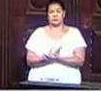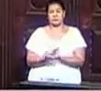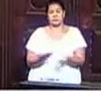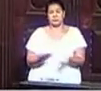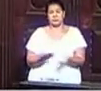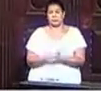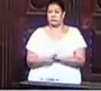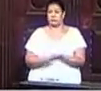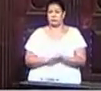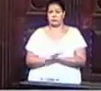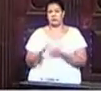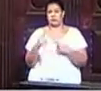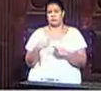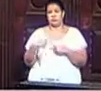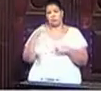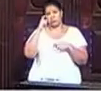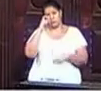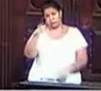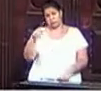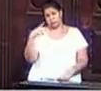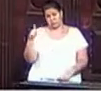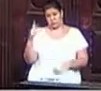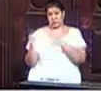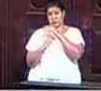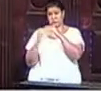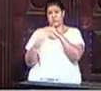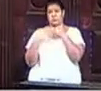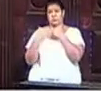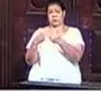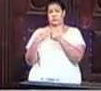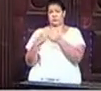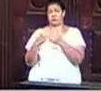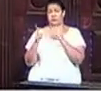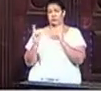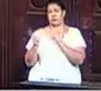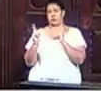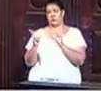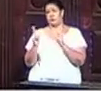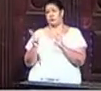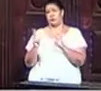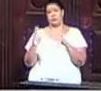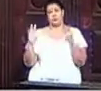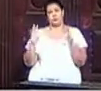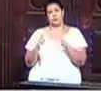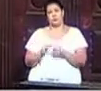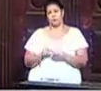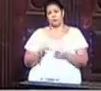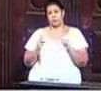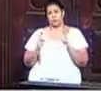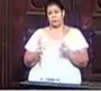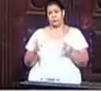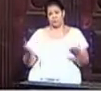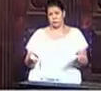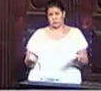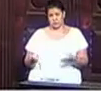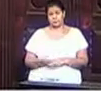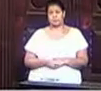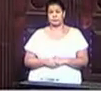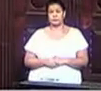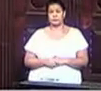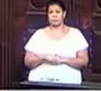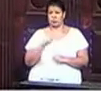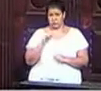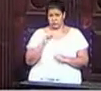porque interessa às empresas de ônibus que continue tudo como está. E veja bem, você que utiliza o